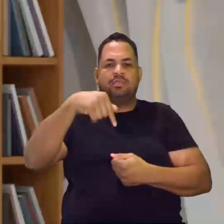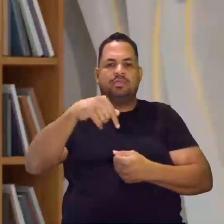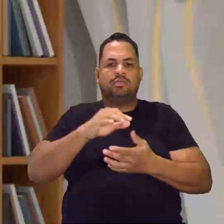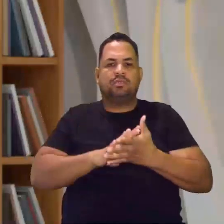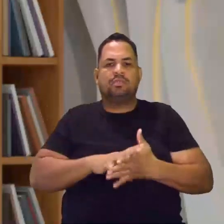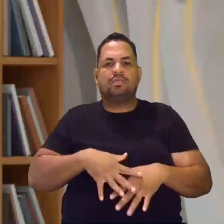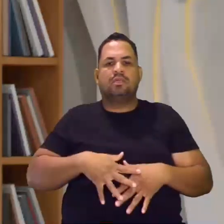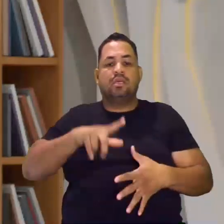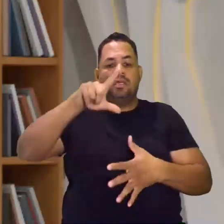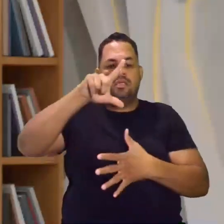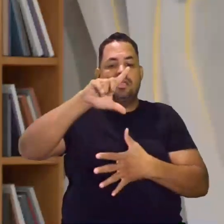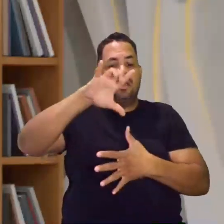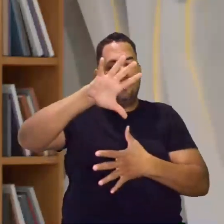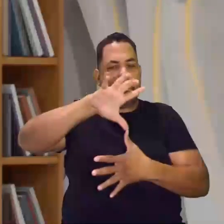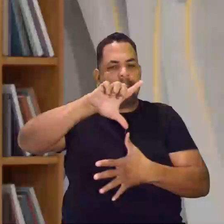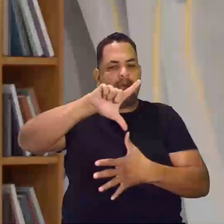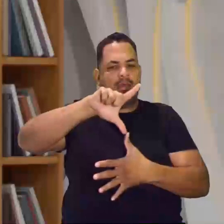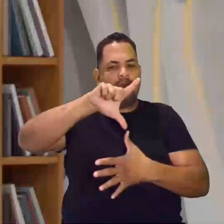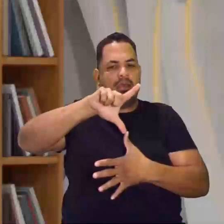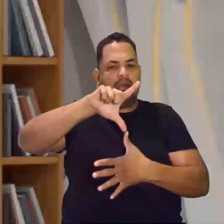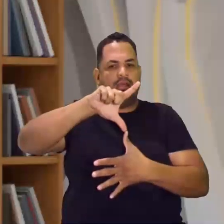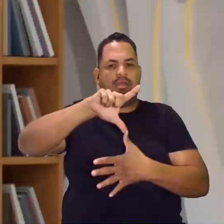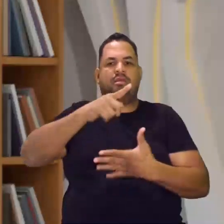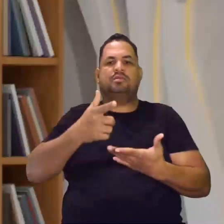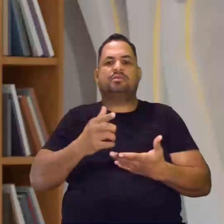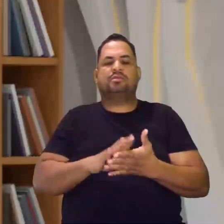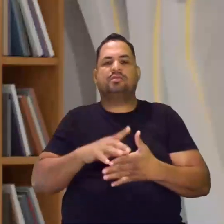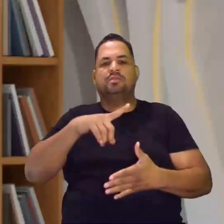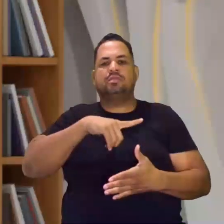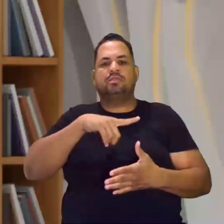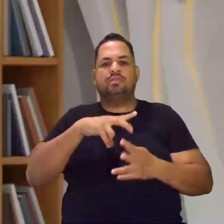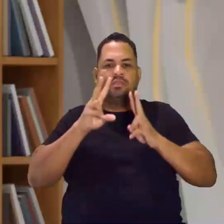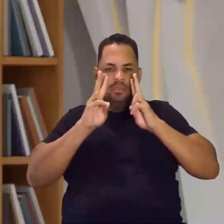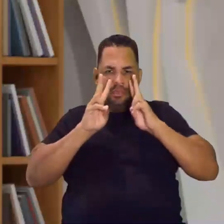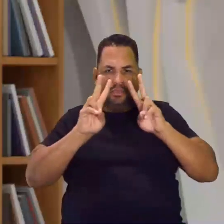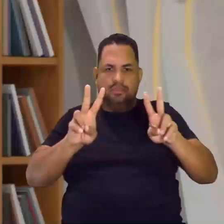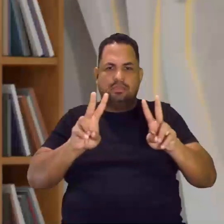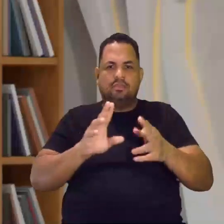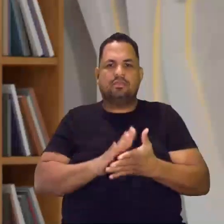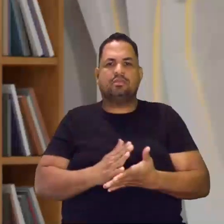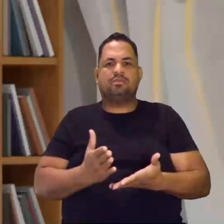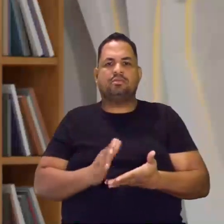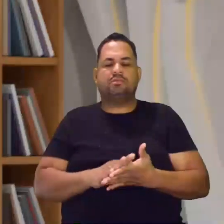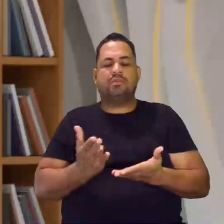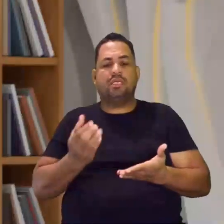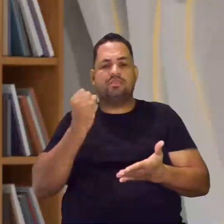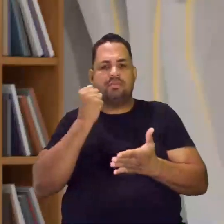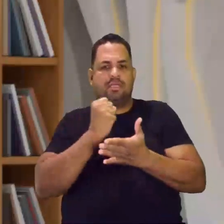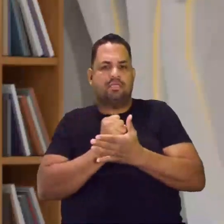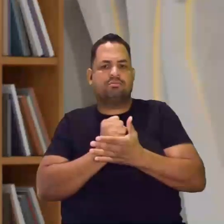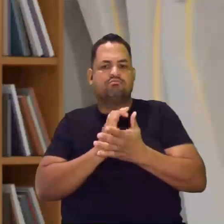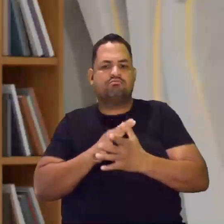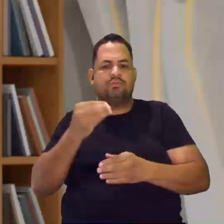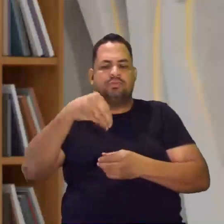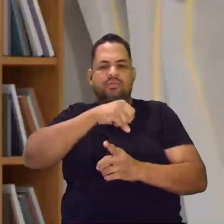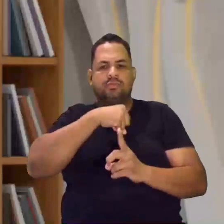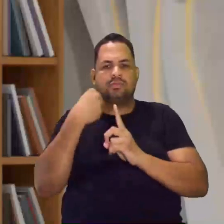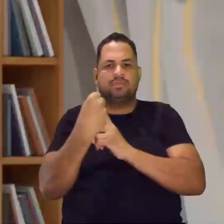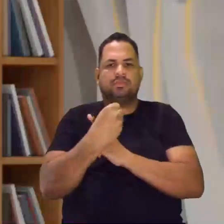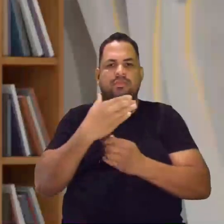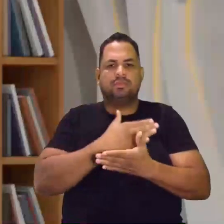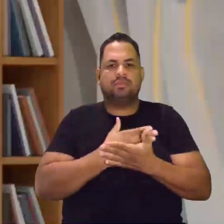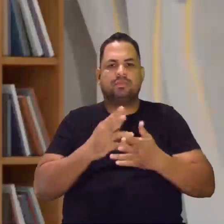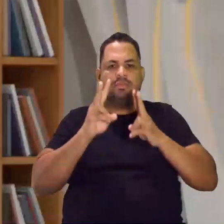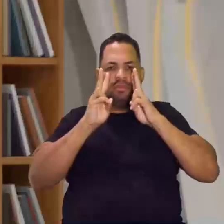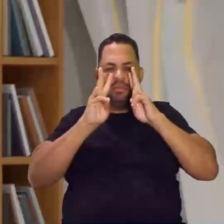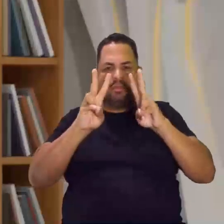da América, né? E ali a gente tem esse grande marcador também social a partir dessa